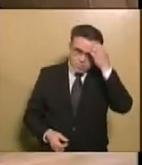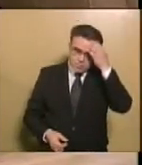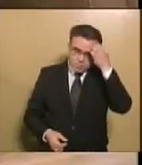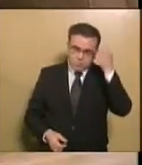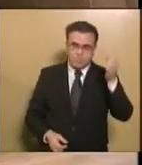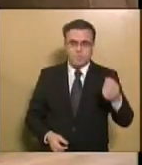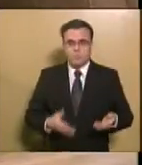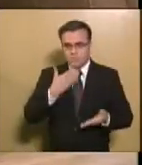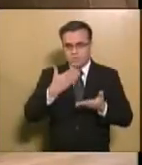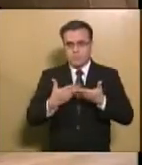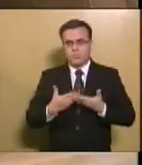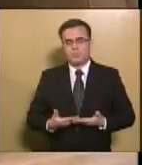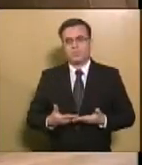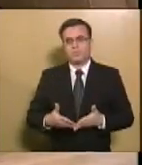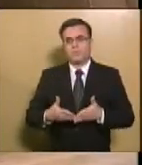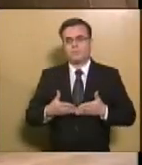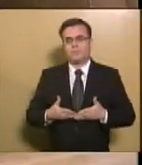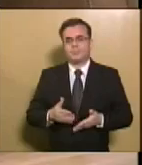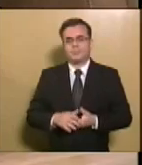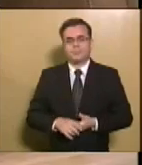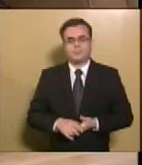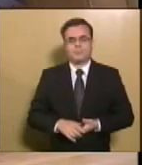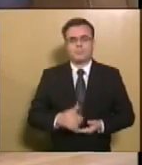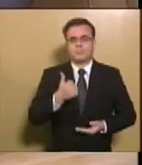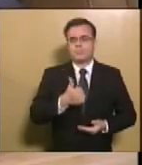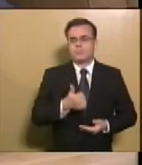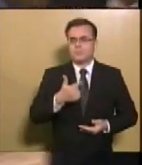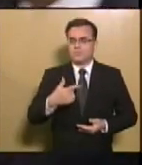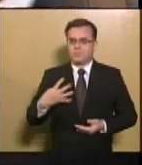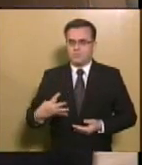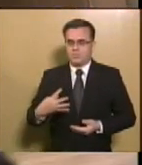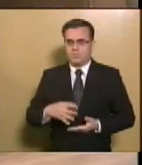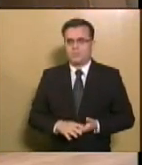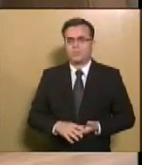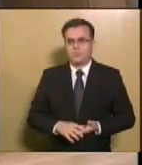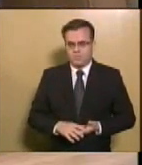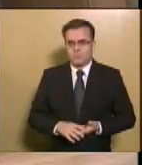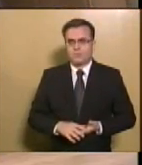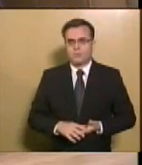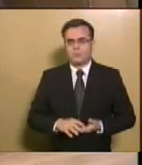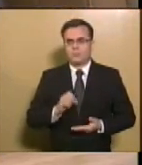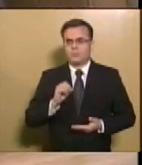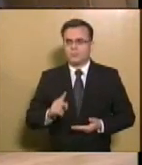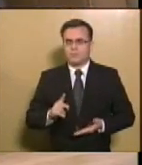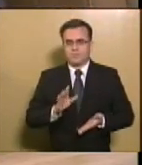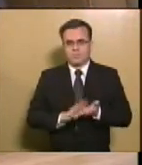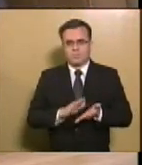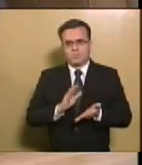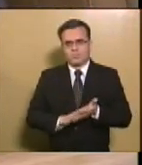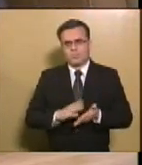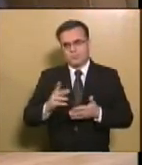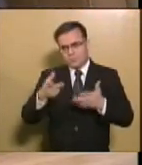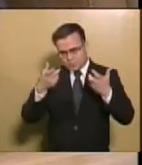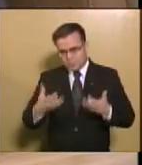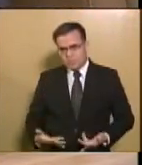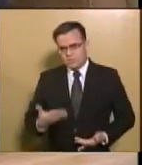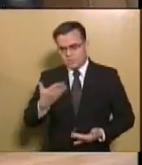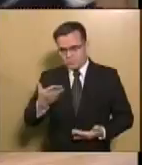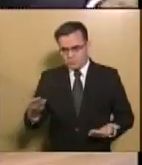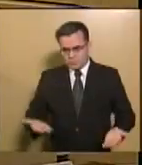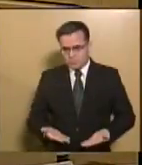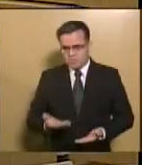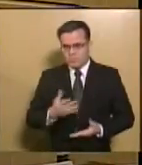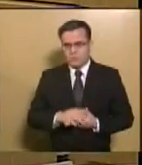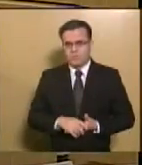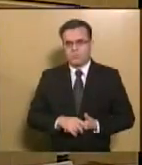do requerimento, por favor? Número 124. Obrigado e parabéns pelo belíssimo pronunciamento de hoje.